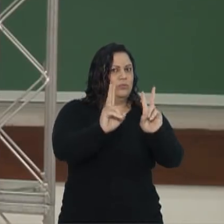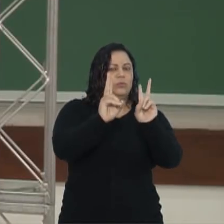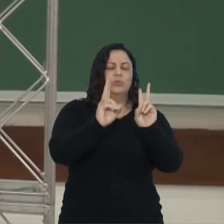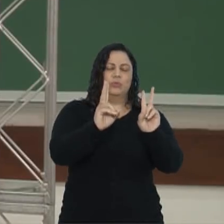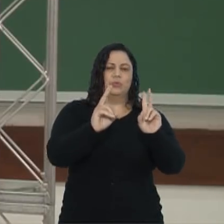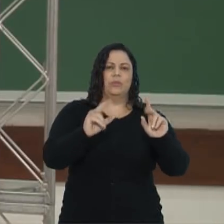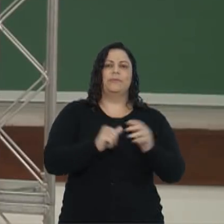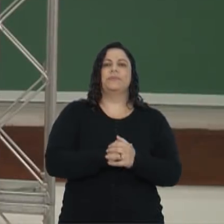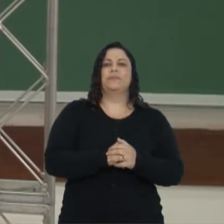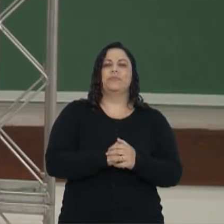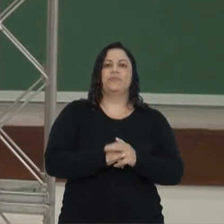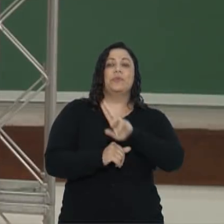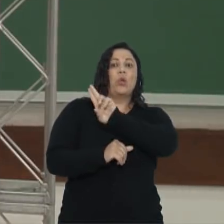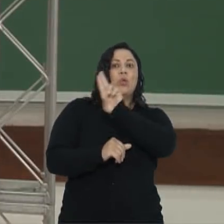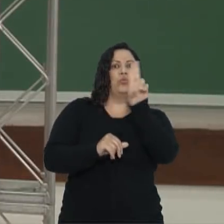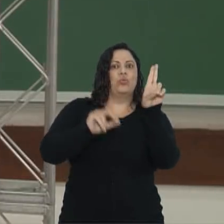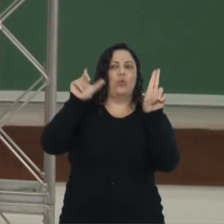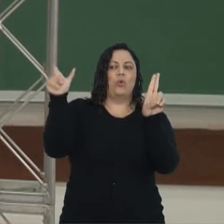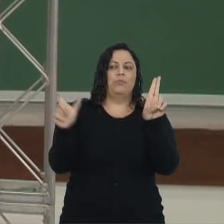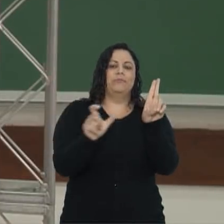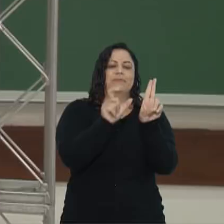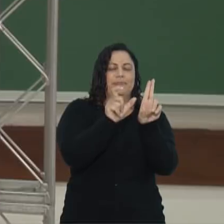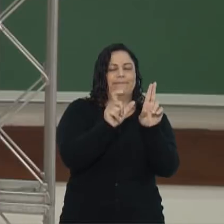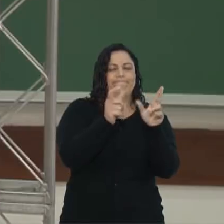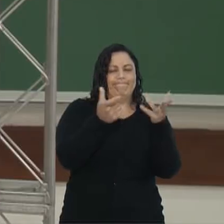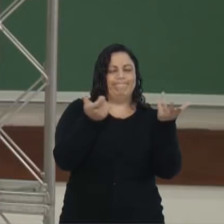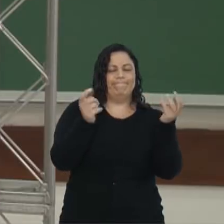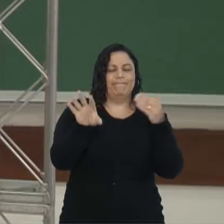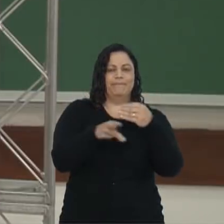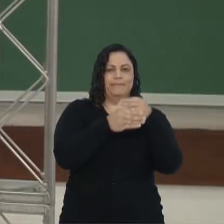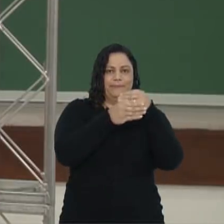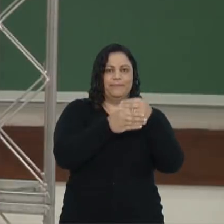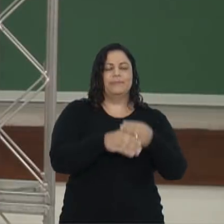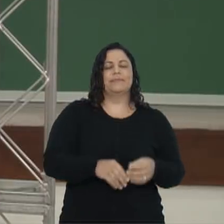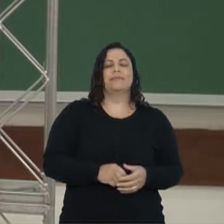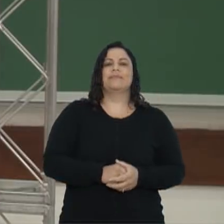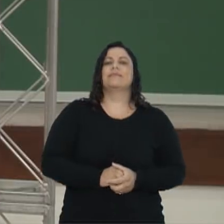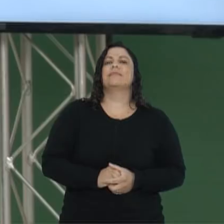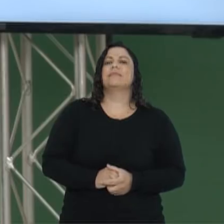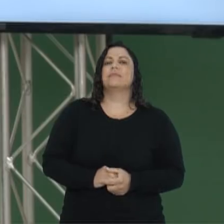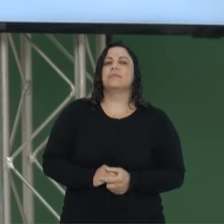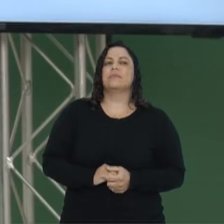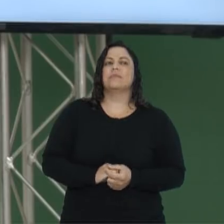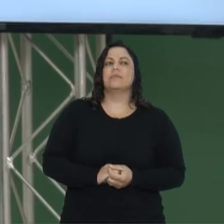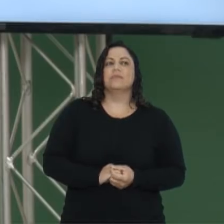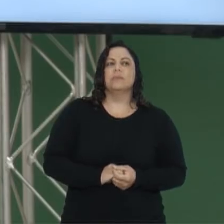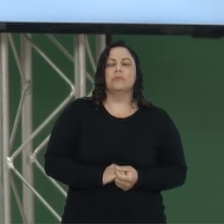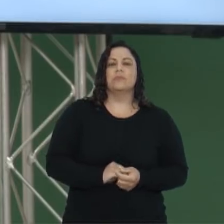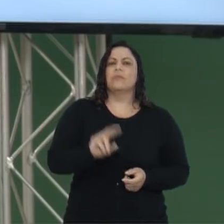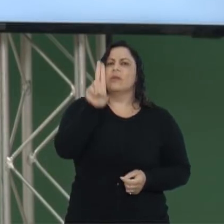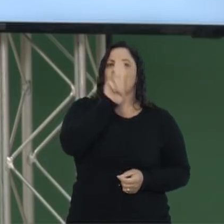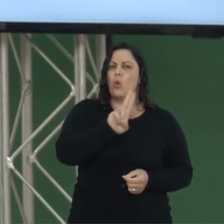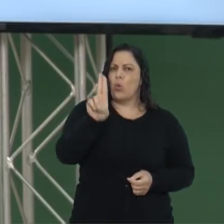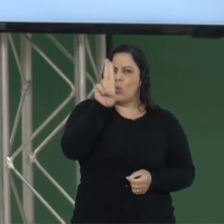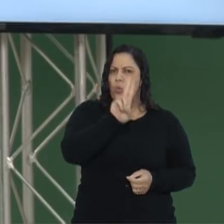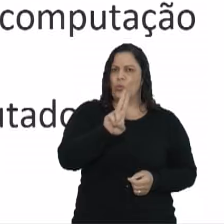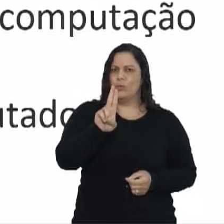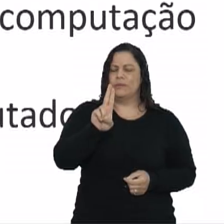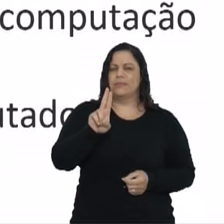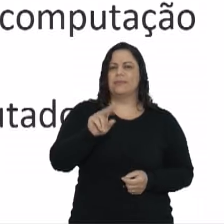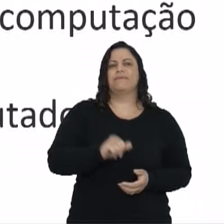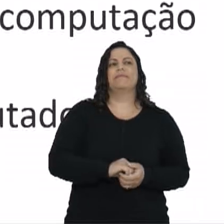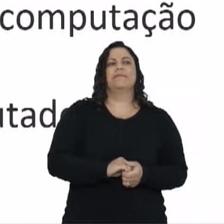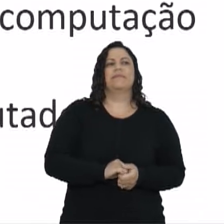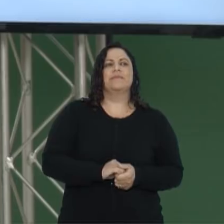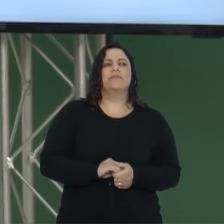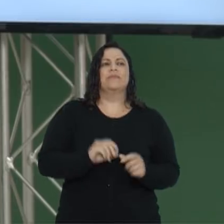aí que você já está mais habilidoso aí nessas atividades. Use as preposições adequadas. Você tem